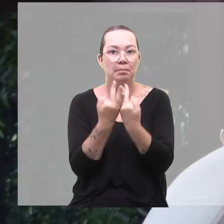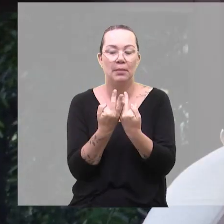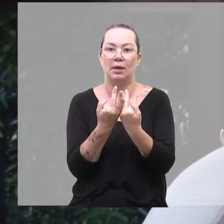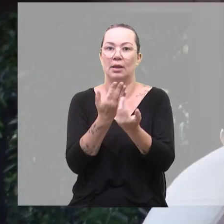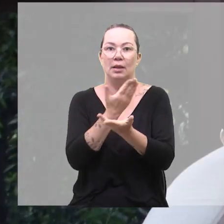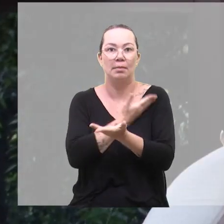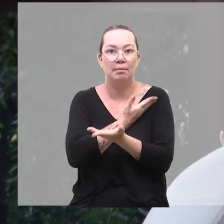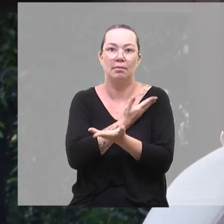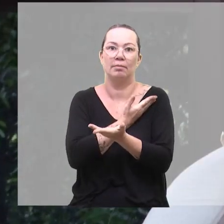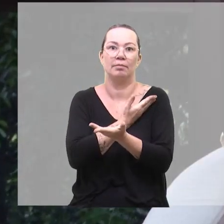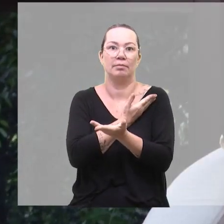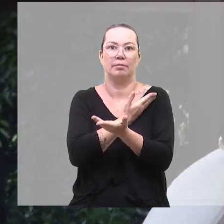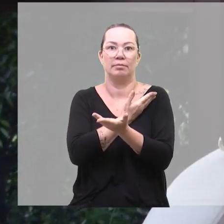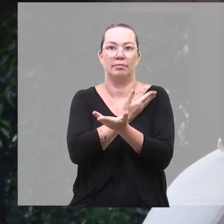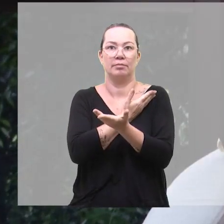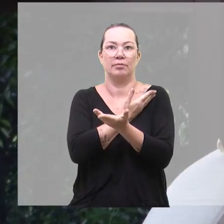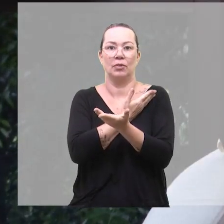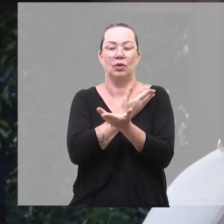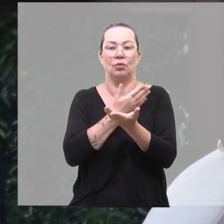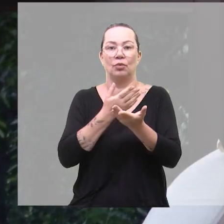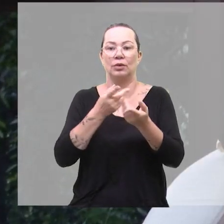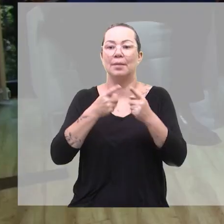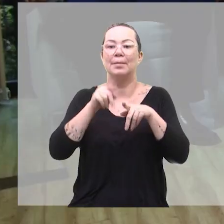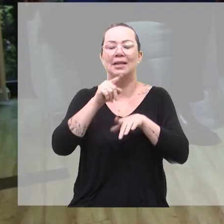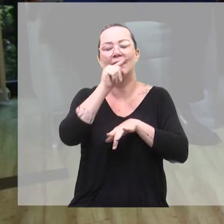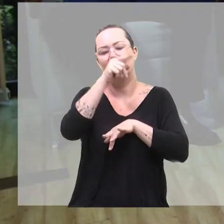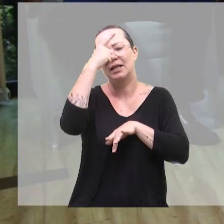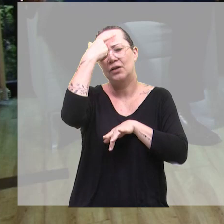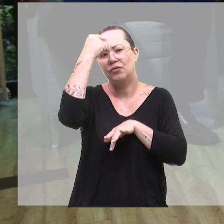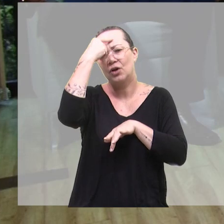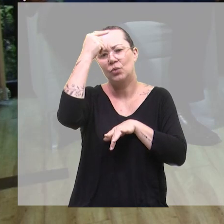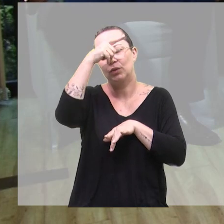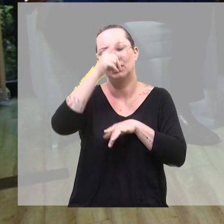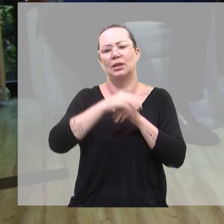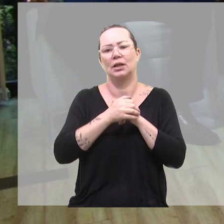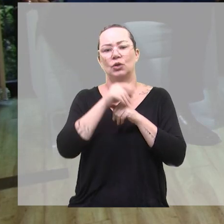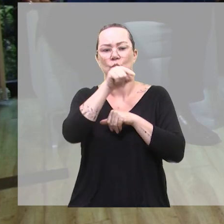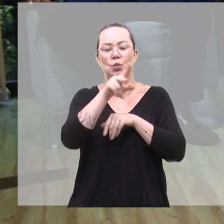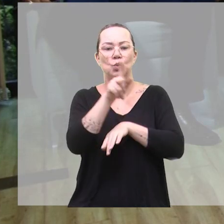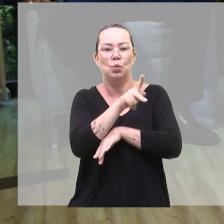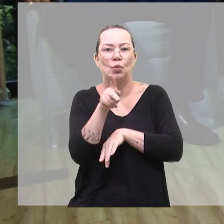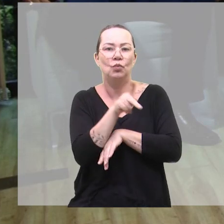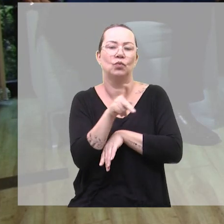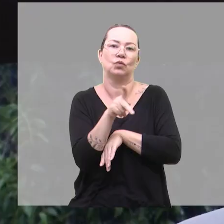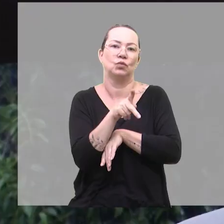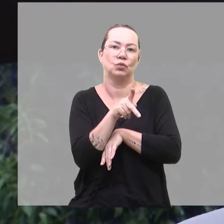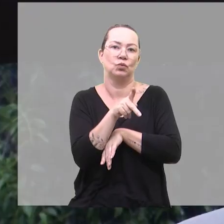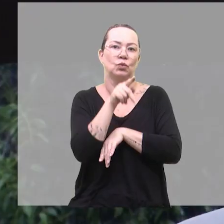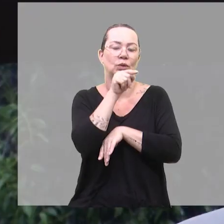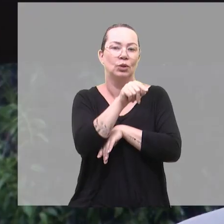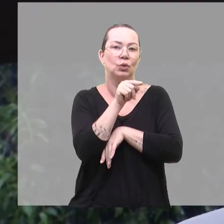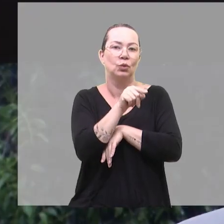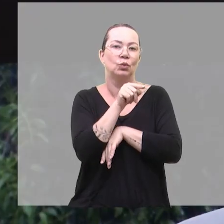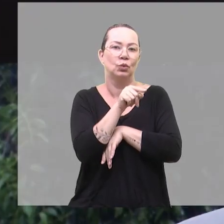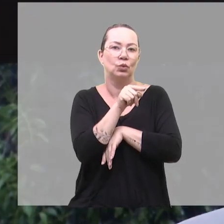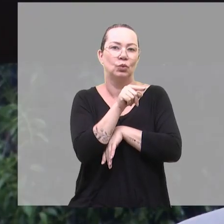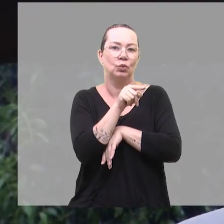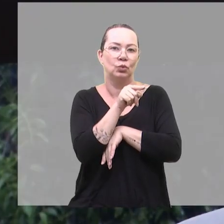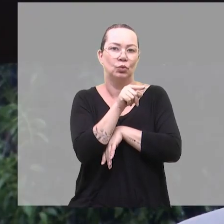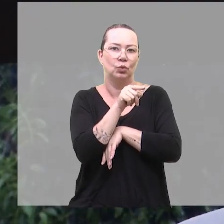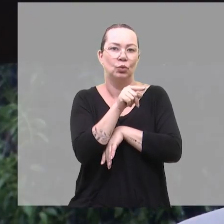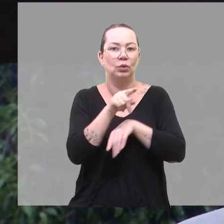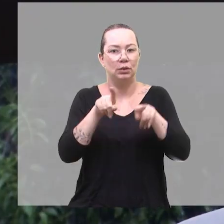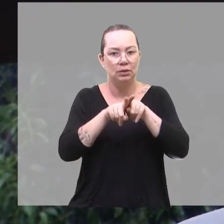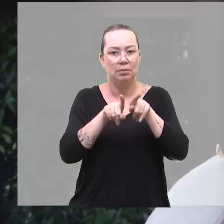vizinho, familiar, amigo. Mas as pessoas e Lana, e lá na universidade, enquanto docente, você, pelo